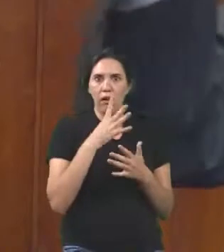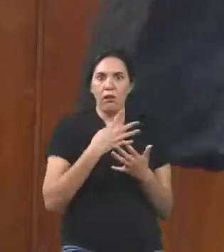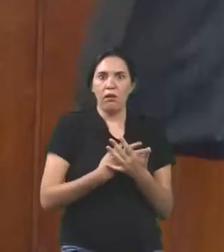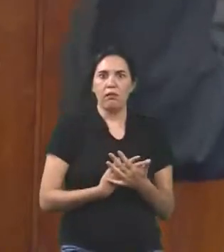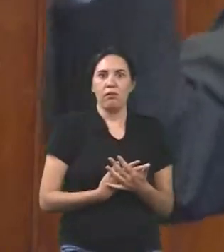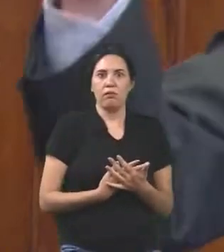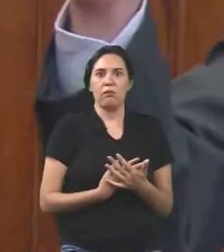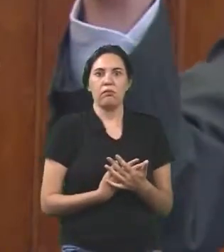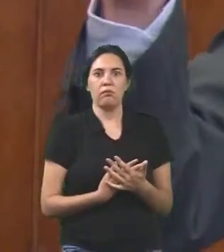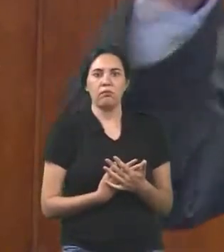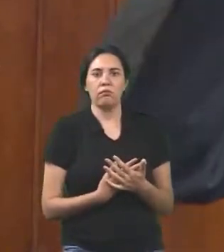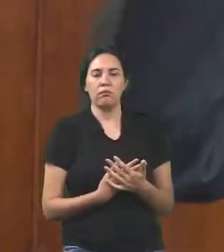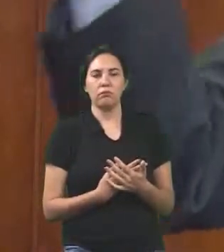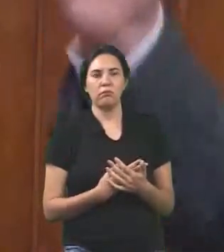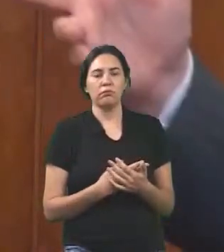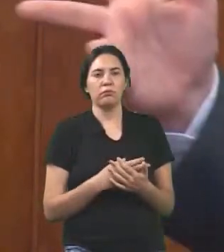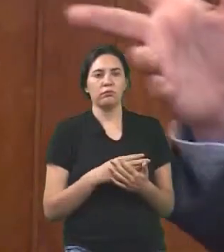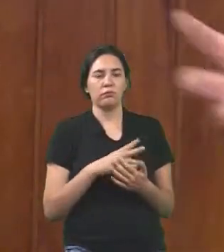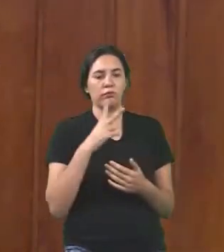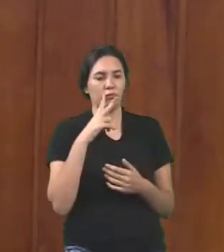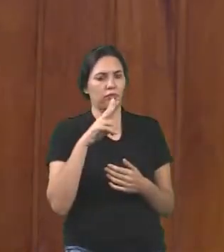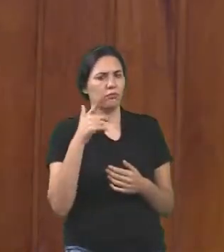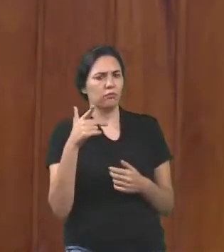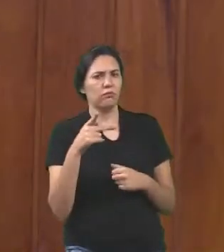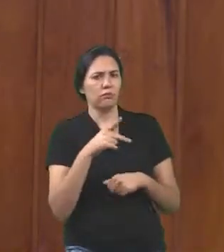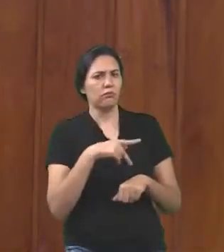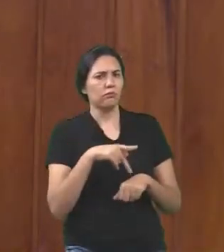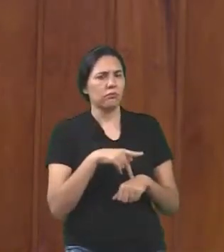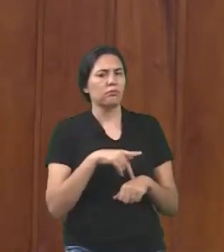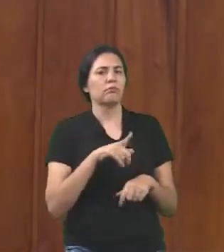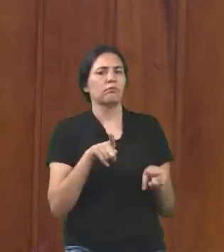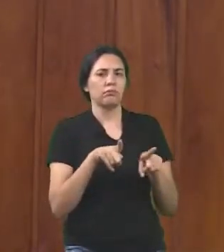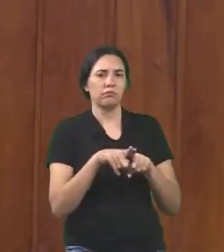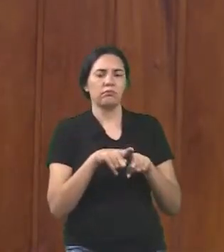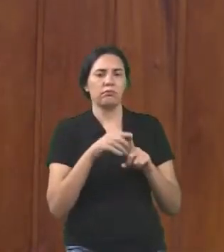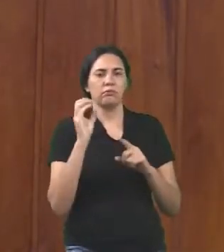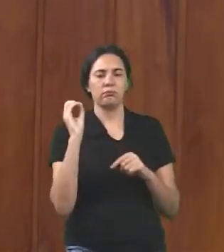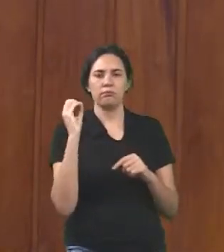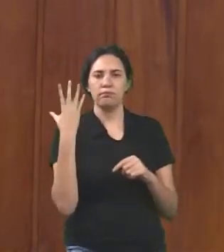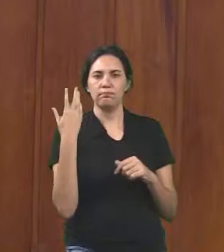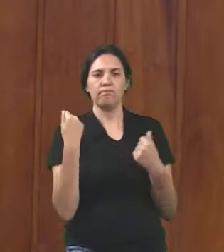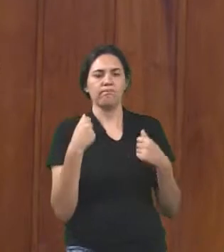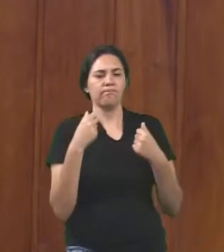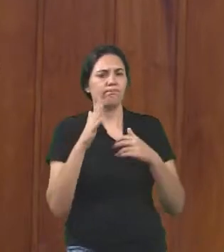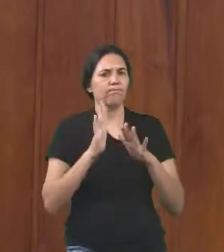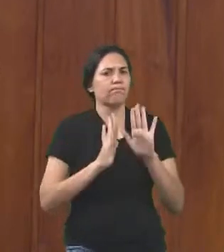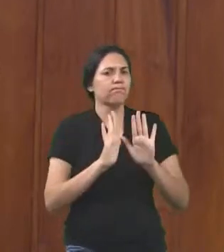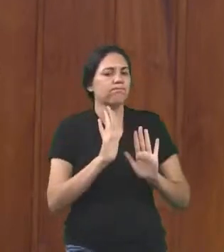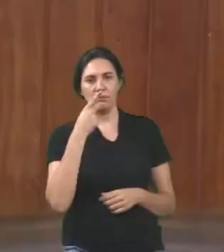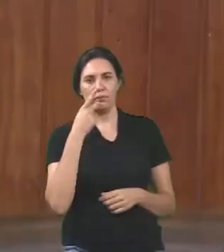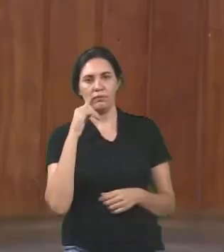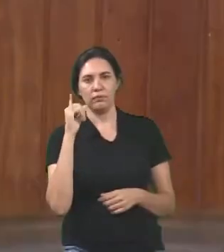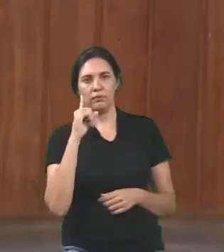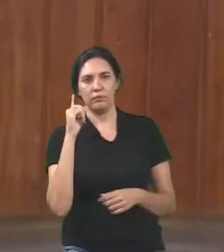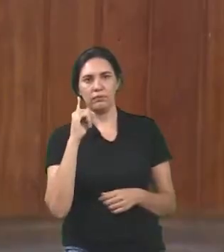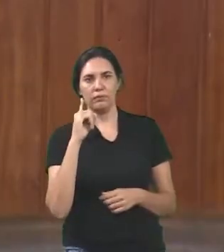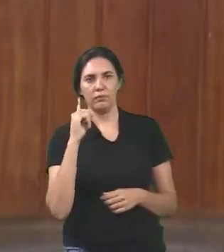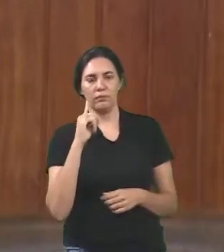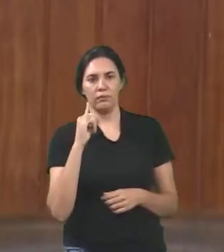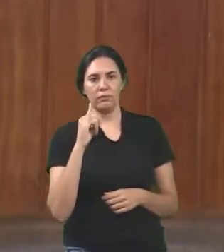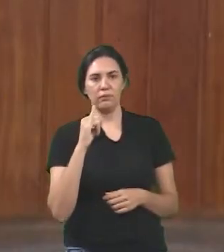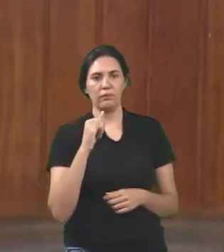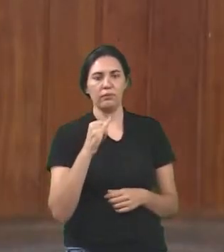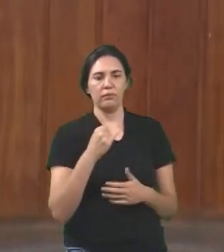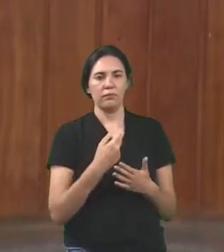já assistimos esses fatos em outros países. Nós temos que ter cuidado com o nosso município. Do vereador José